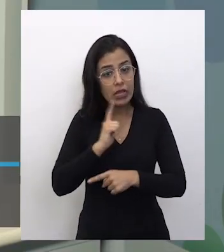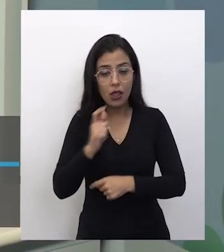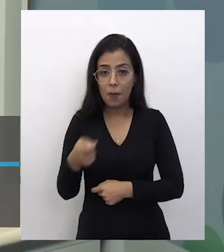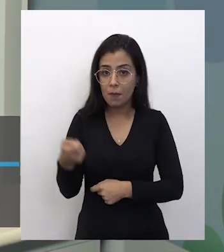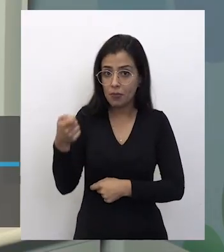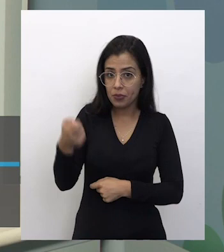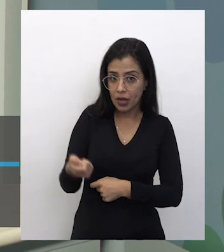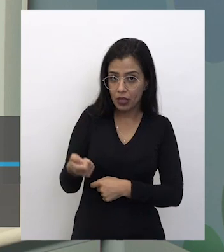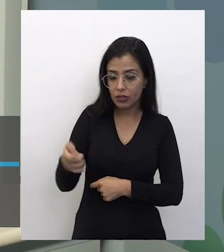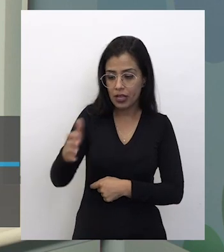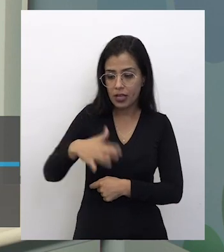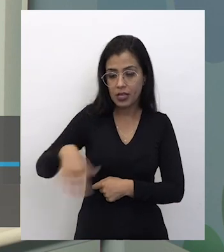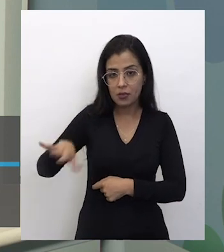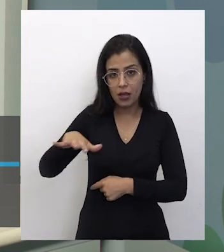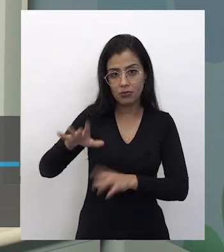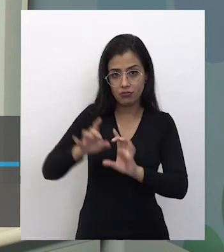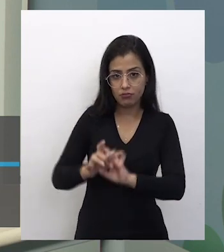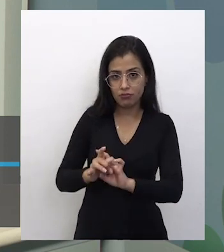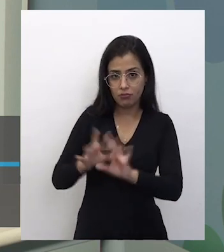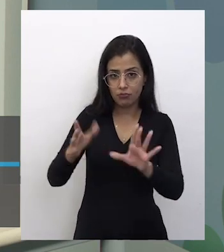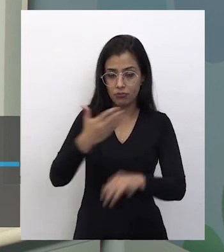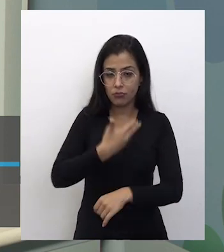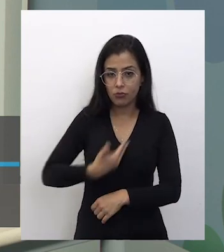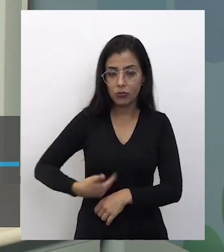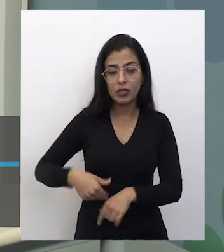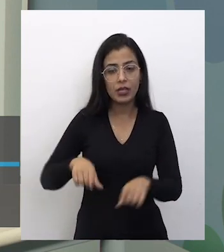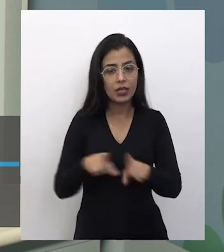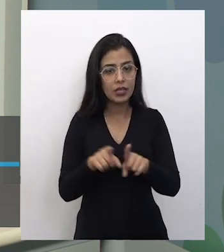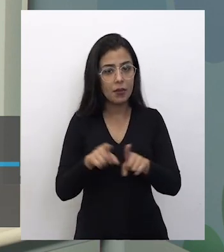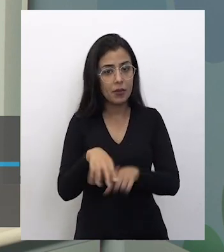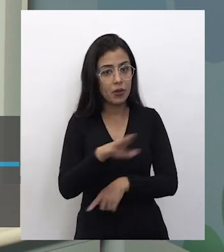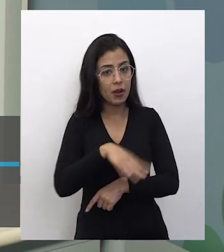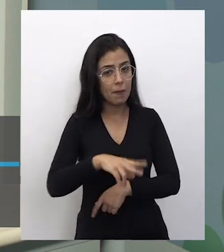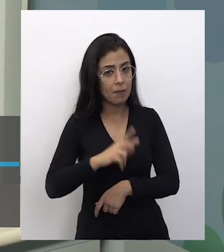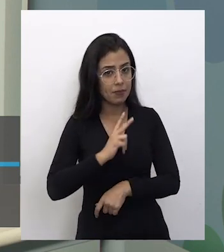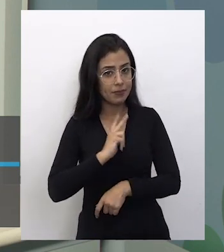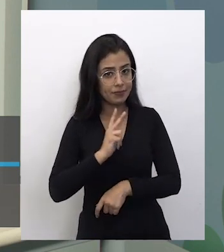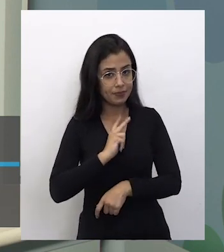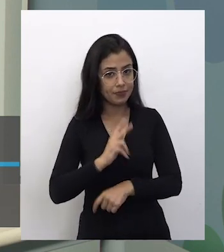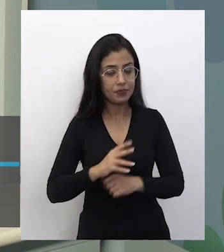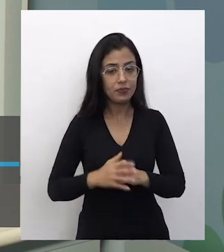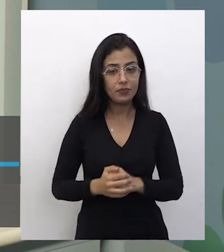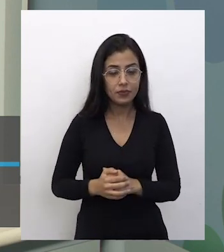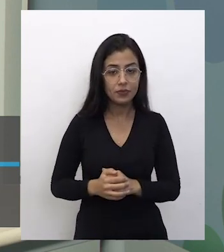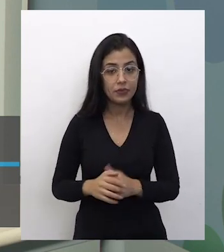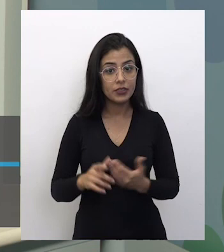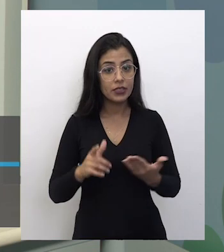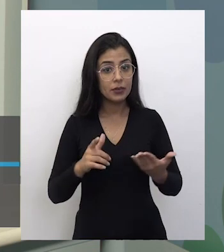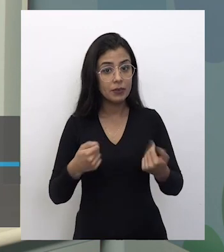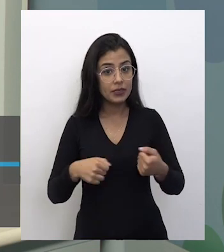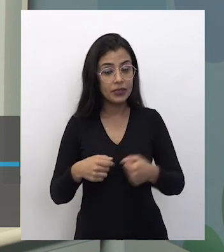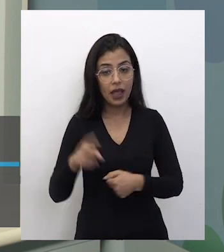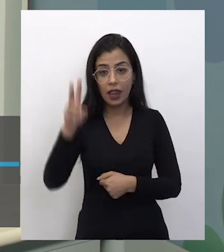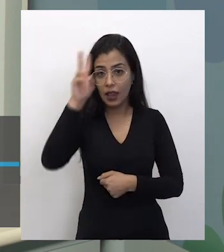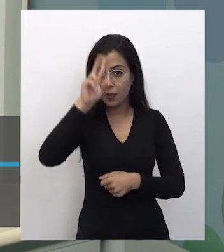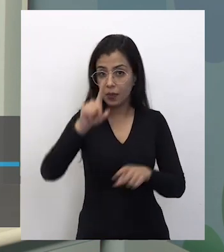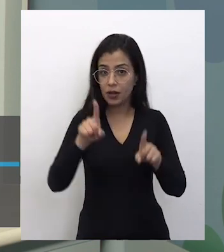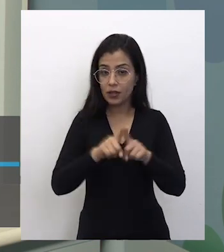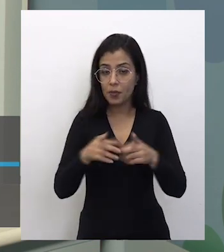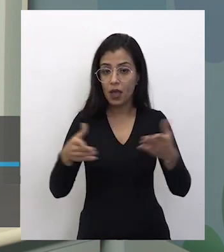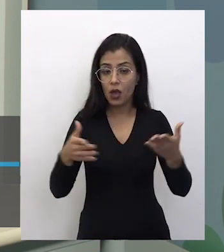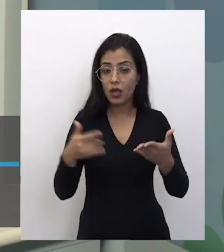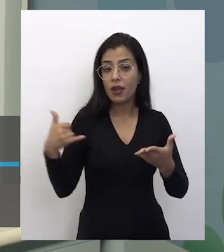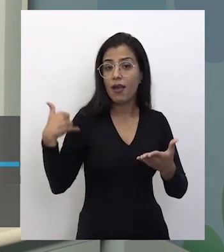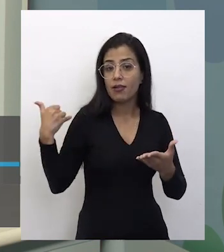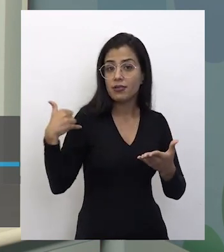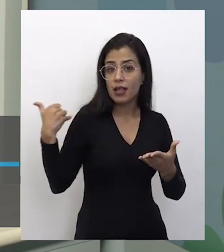e privados, tudo bem? E nesse detalhe aqui de espaços públicos e privados, nós temos que lembrar também o contexto da idade,